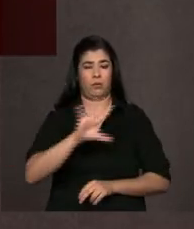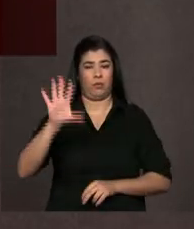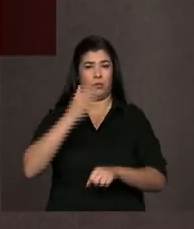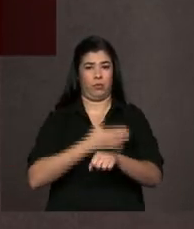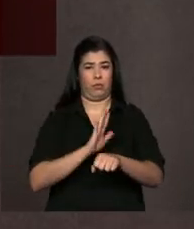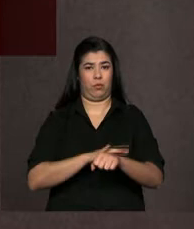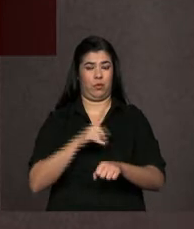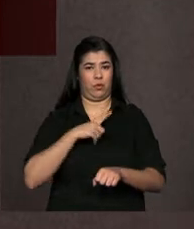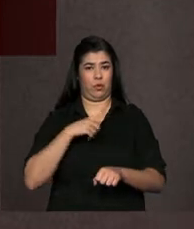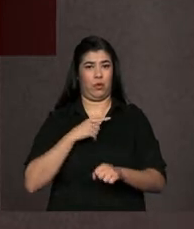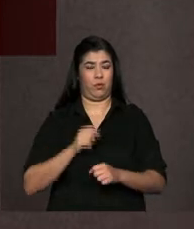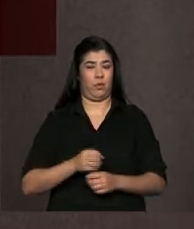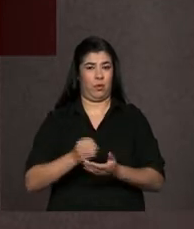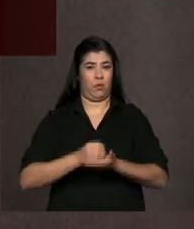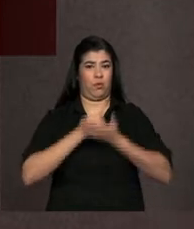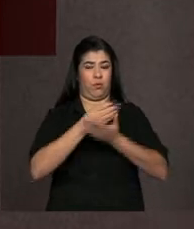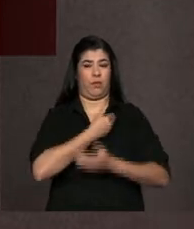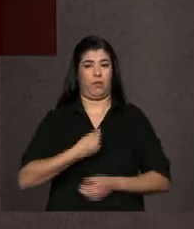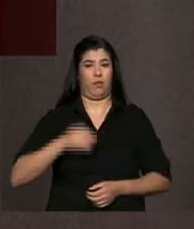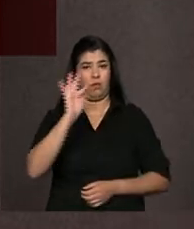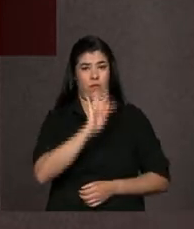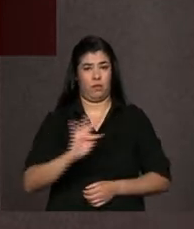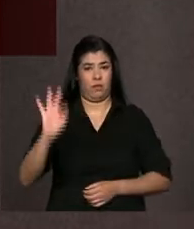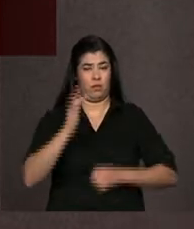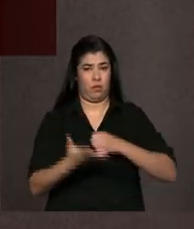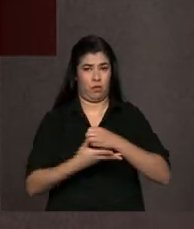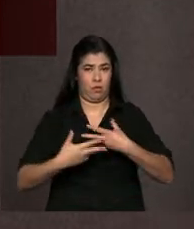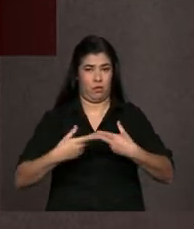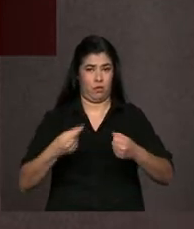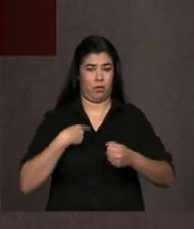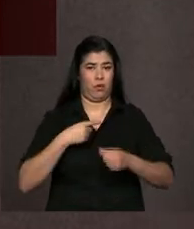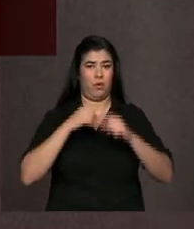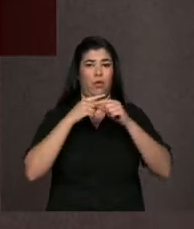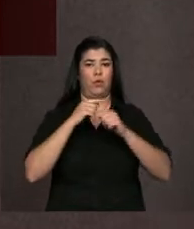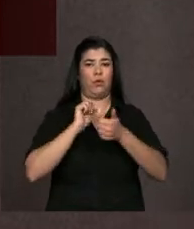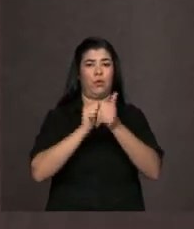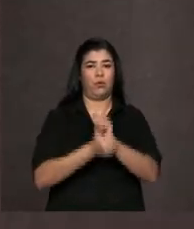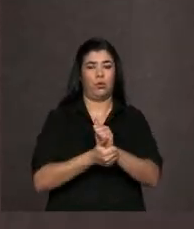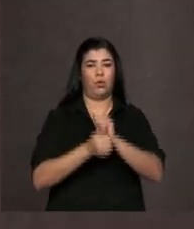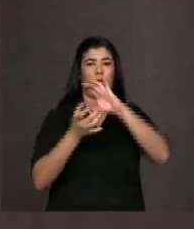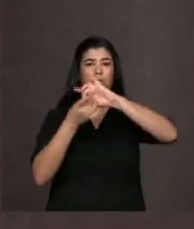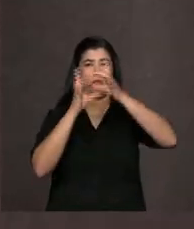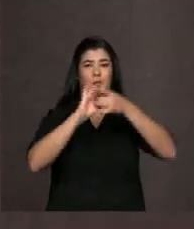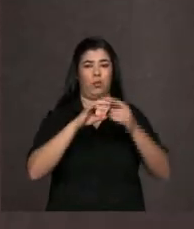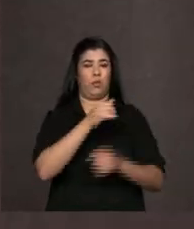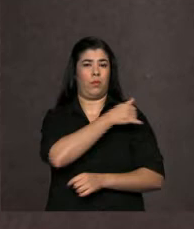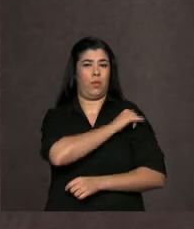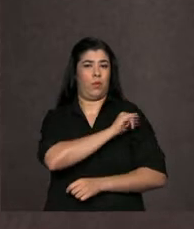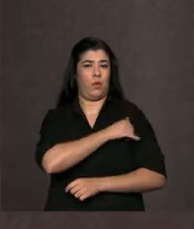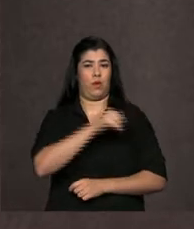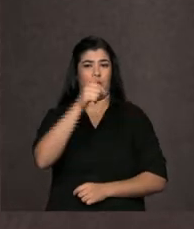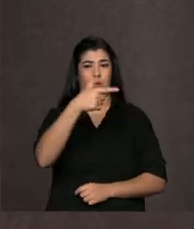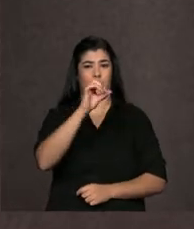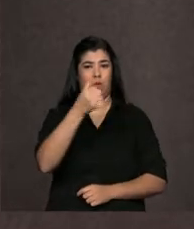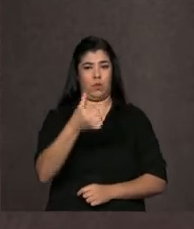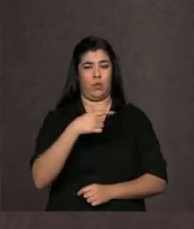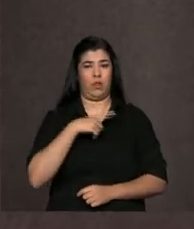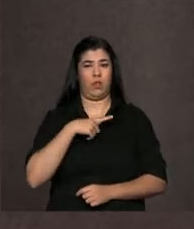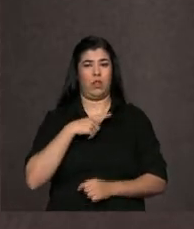federal como legado de infraestrutura esportiva dos Jogos Olímpicos Rio 2016. Fazem parte da rede